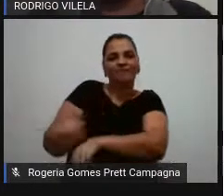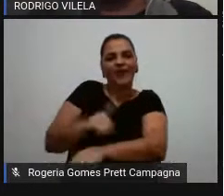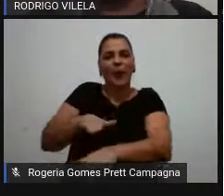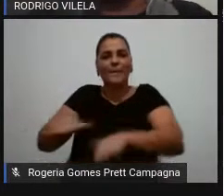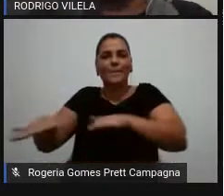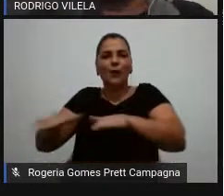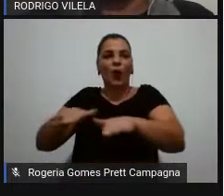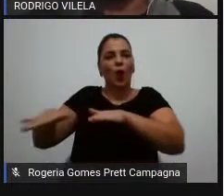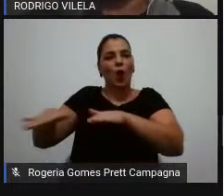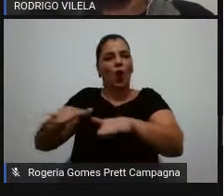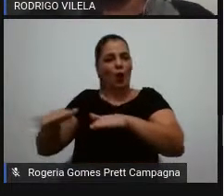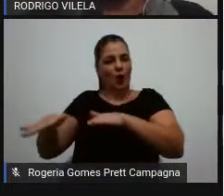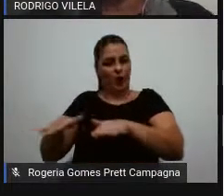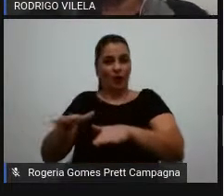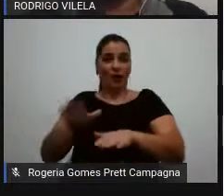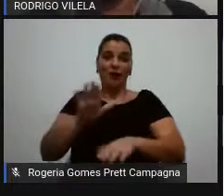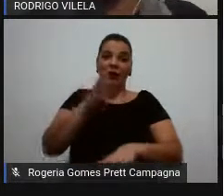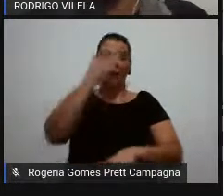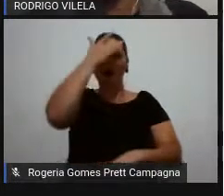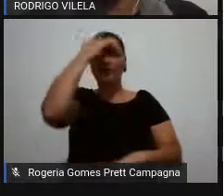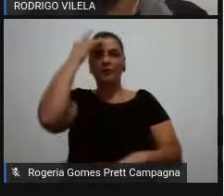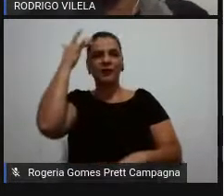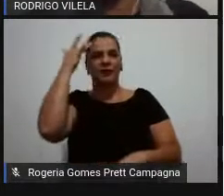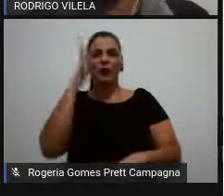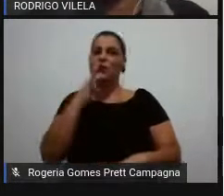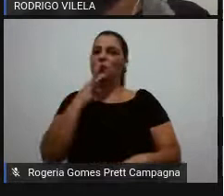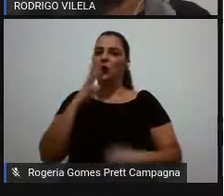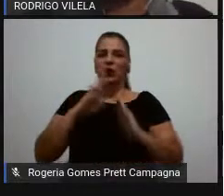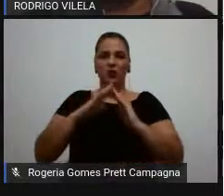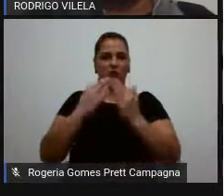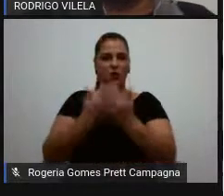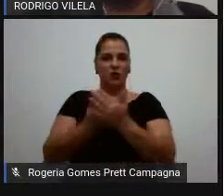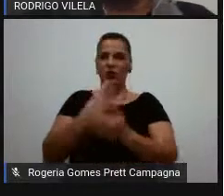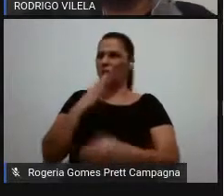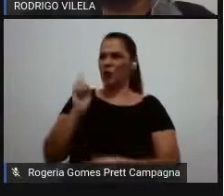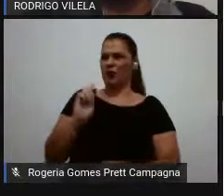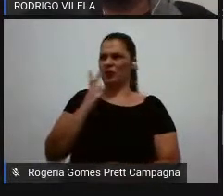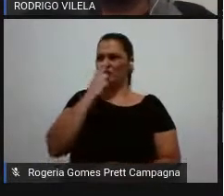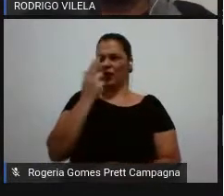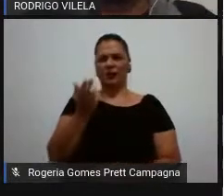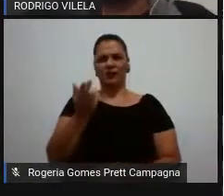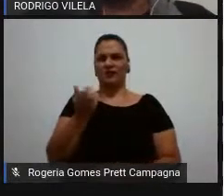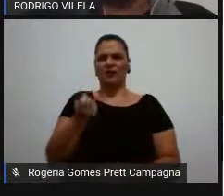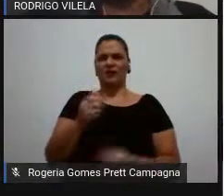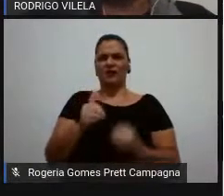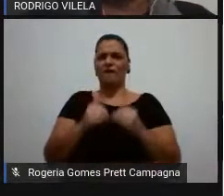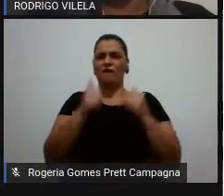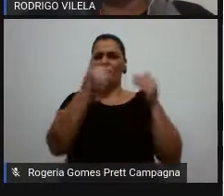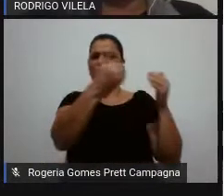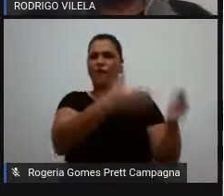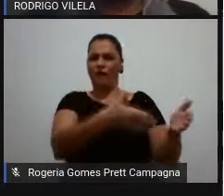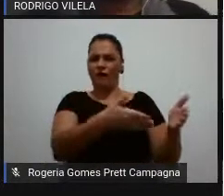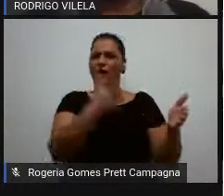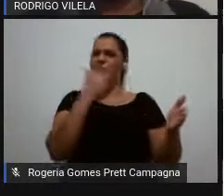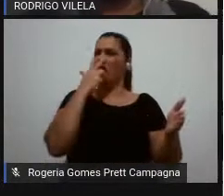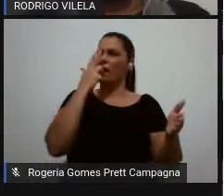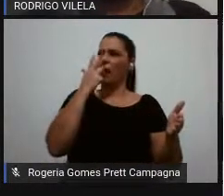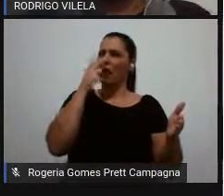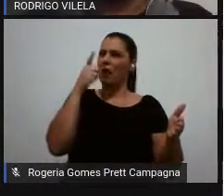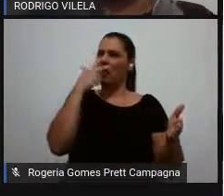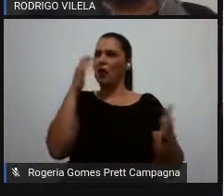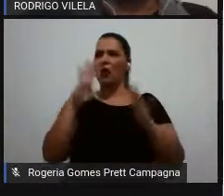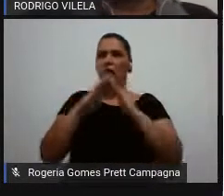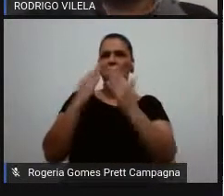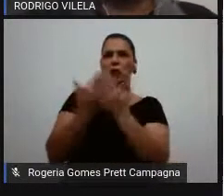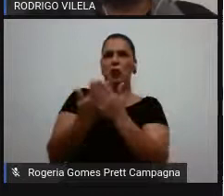isso, para quem não é da educação, é muito difícil entender. Muitas pessoas que não estão na educação pensam que nós estamos todos parados.